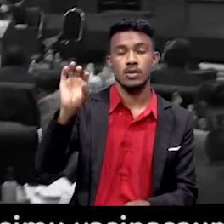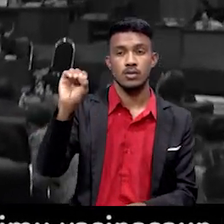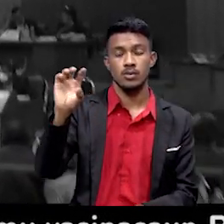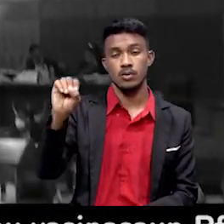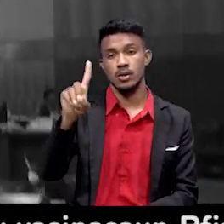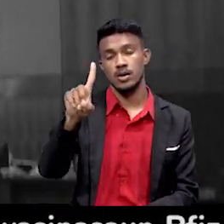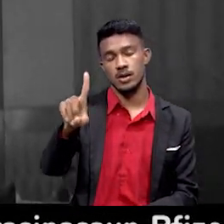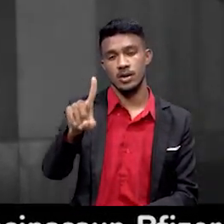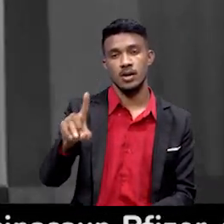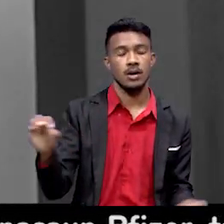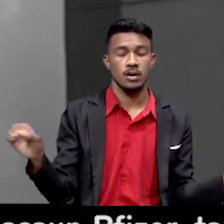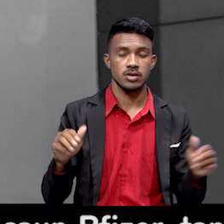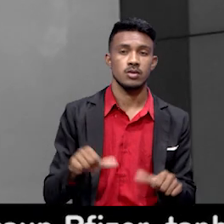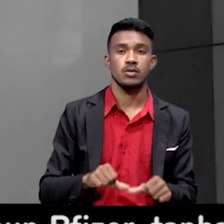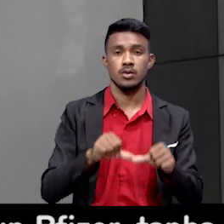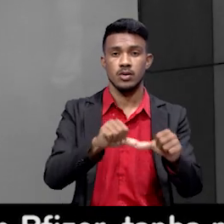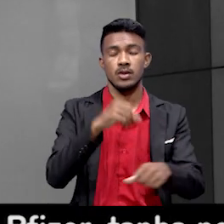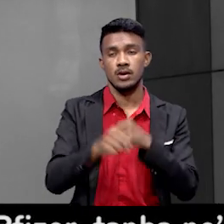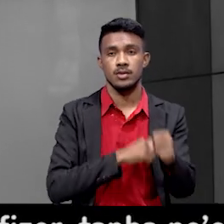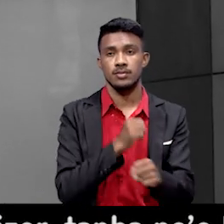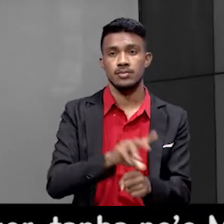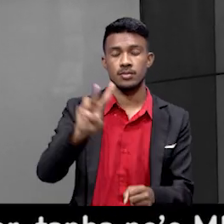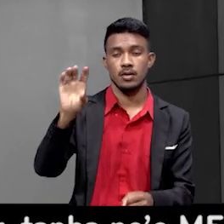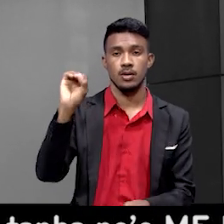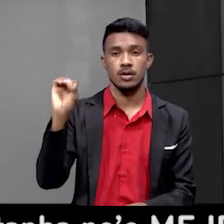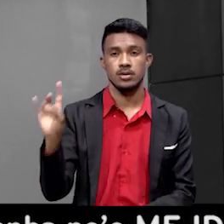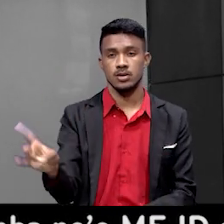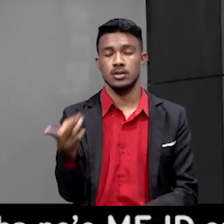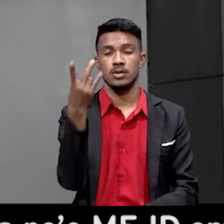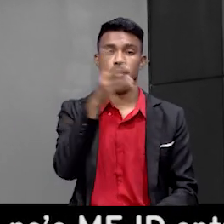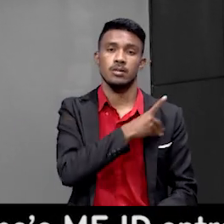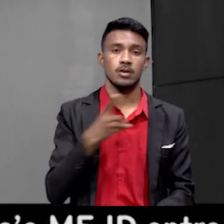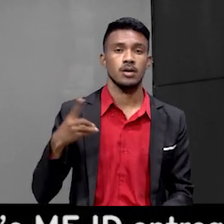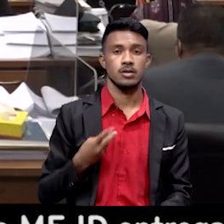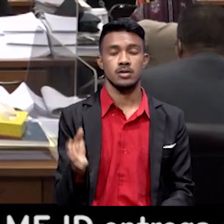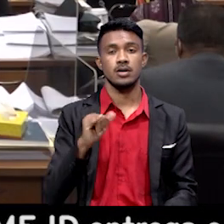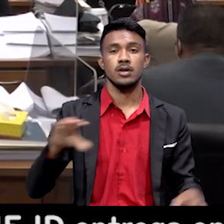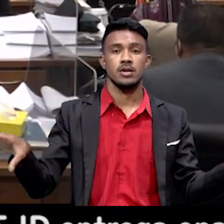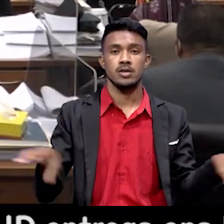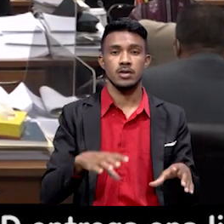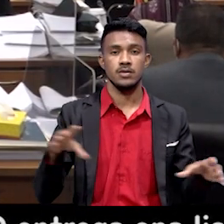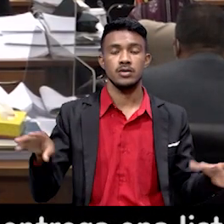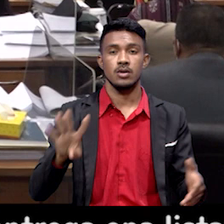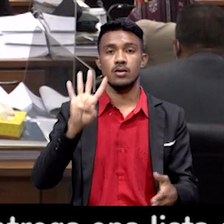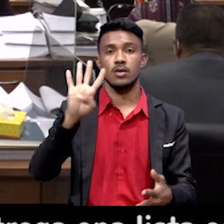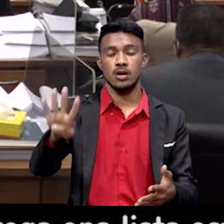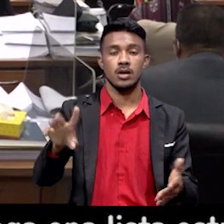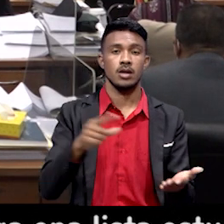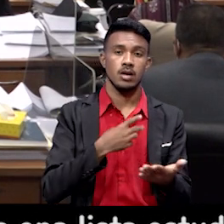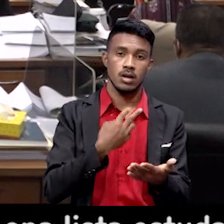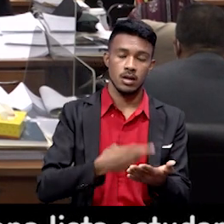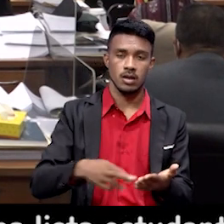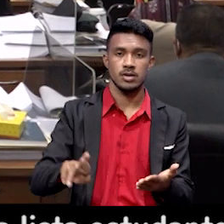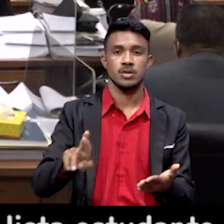continua mai be ia tinan rihun rua sanur resinghitu deputado Sira e a mandato quarta legislatura hakarak mantém ho